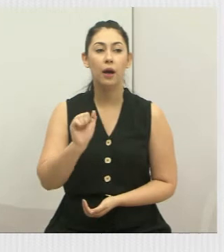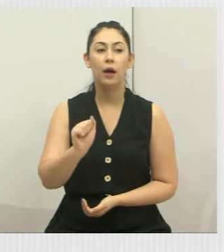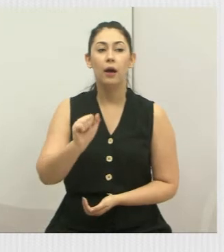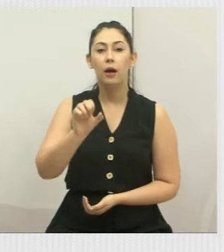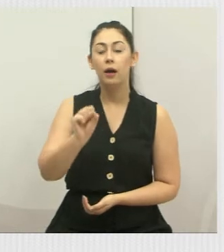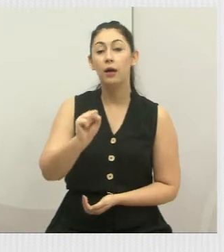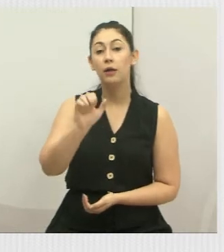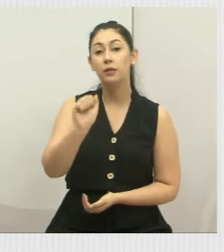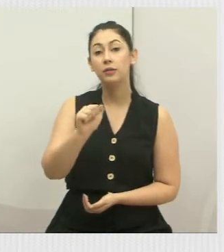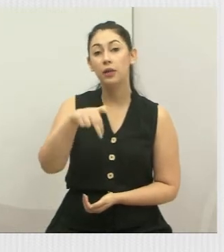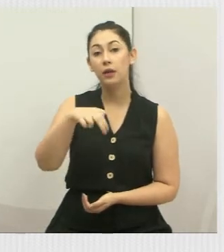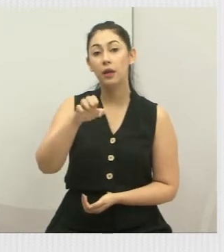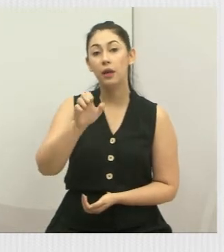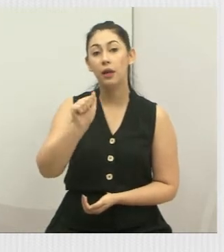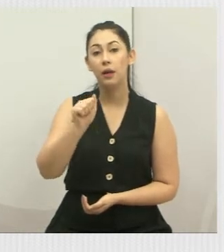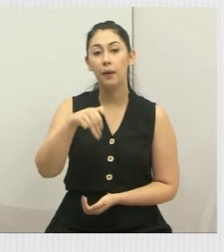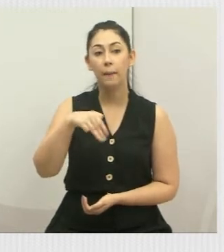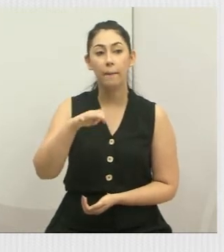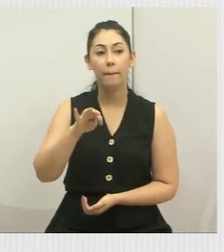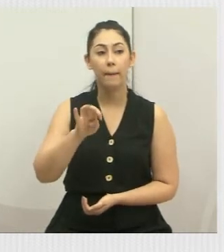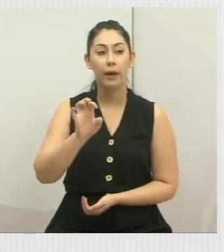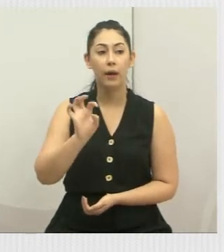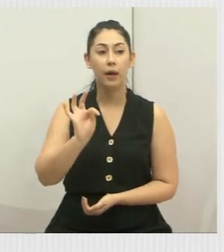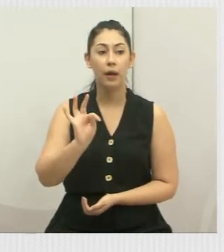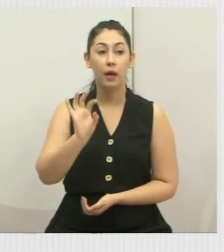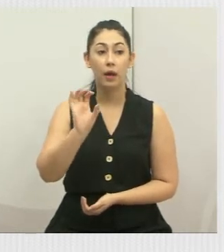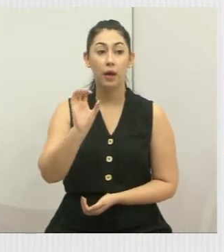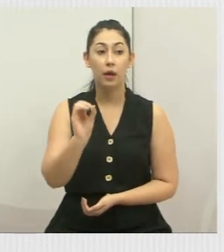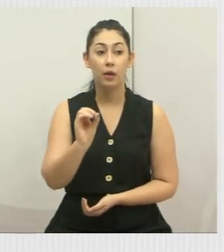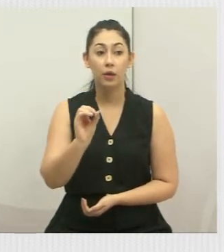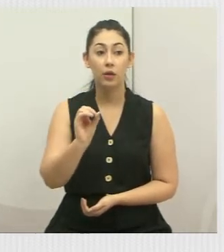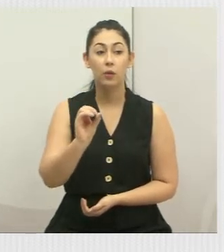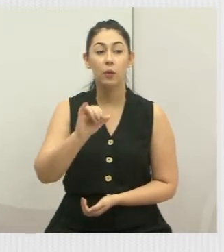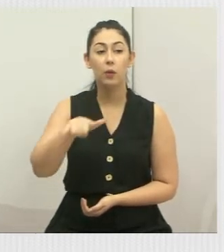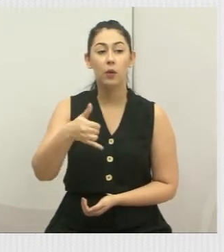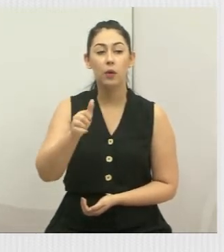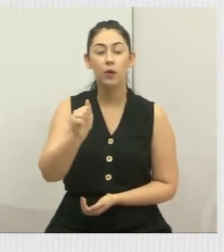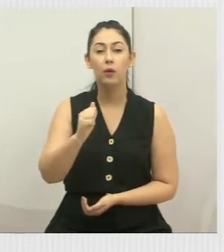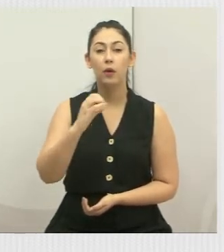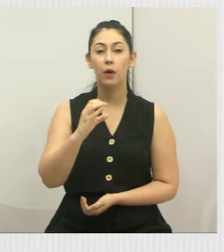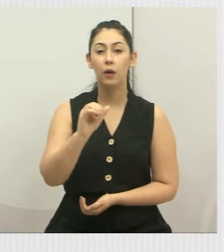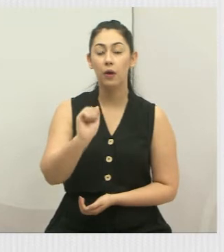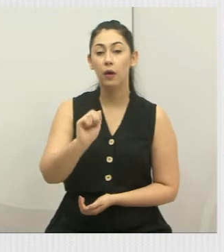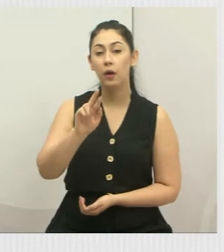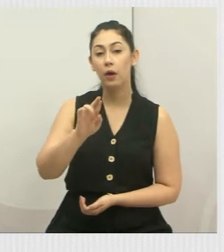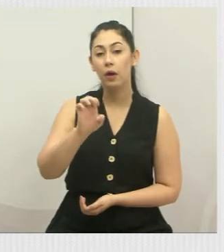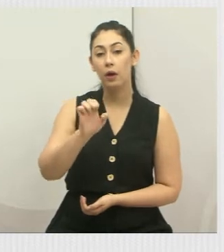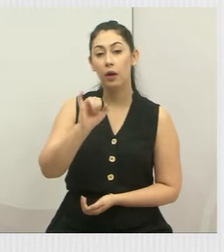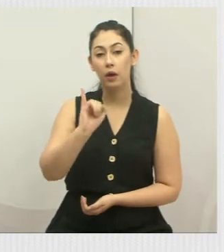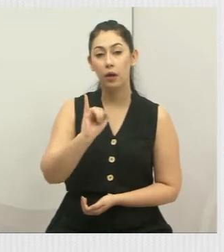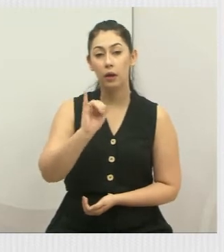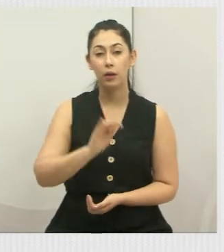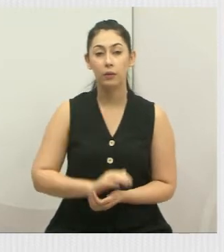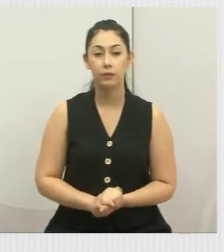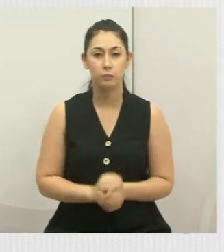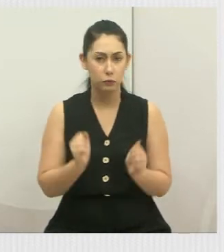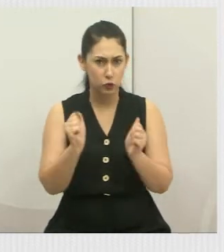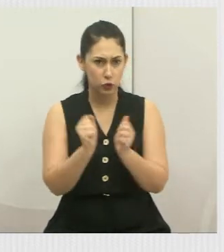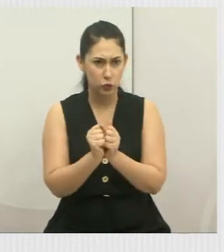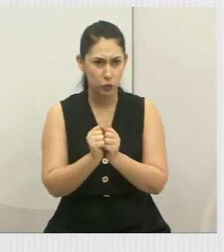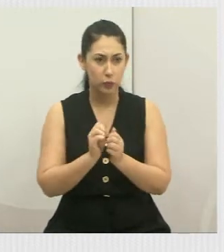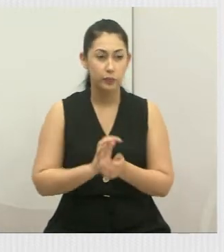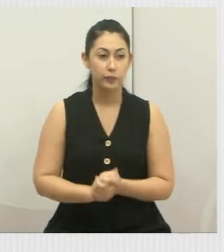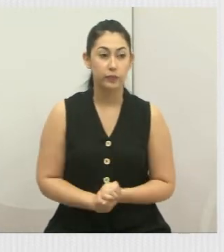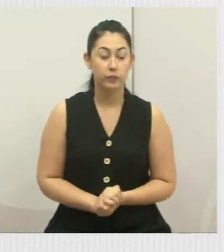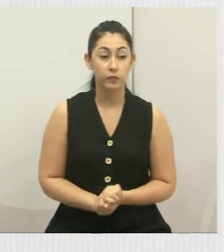barra é a barra de divisão comum, tá? Não é a barra invertida, é a barra de divisão comum, saneamento Jacareí, tudo junto e sem